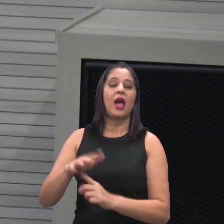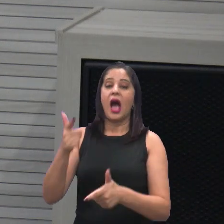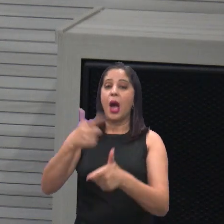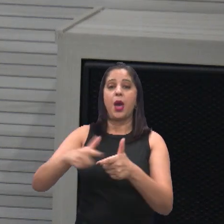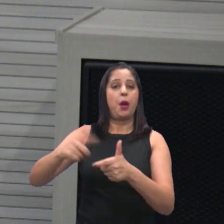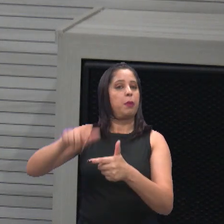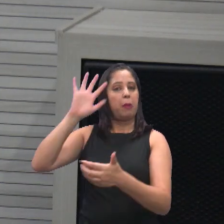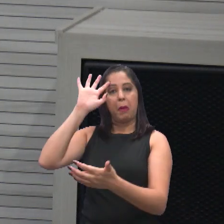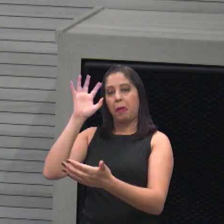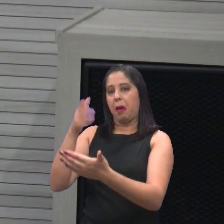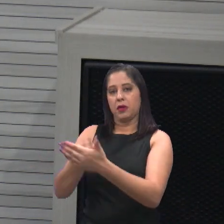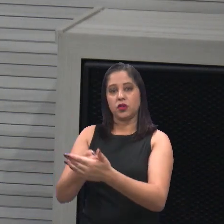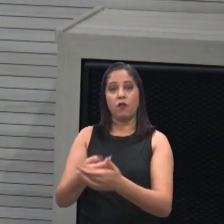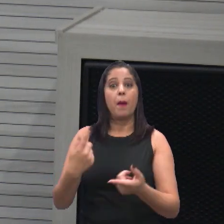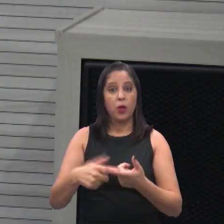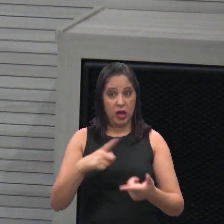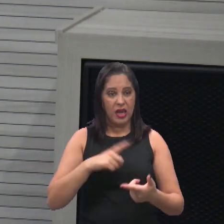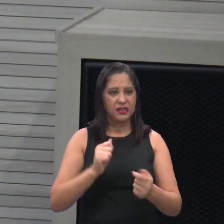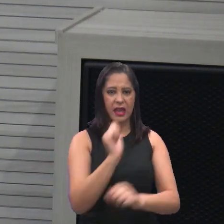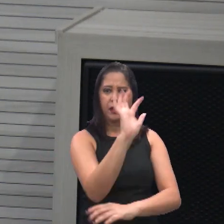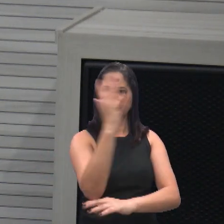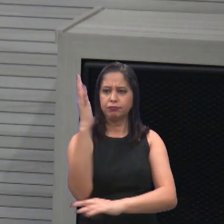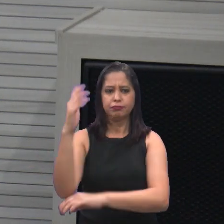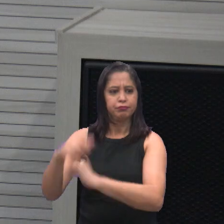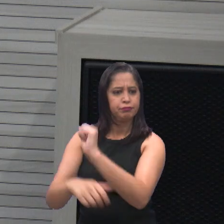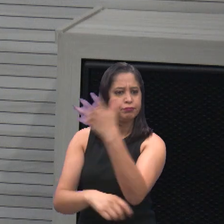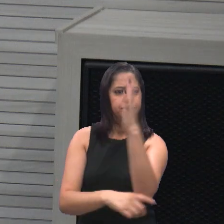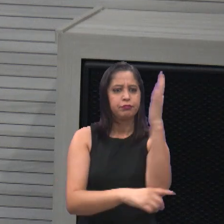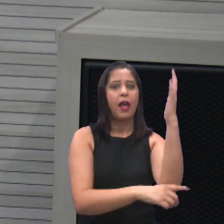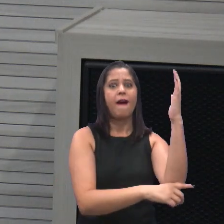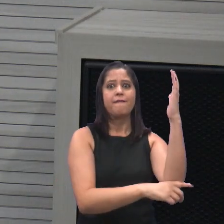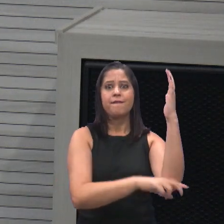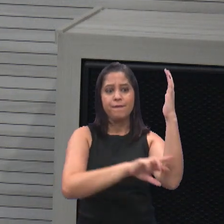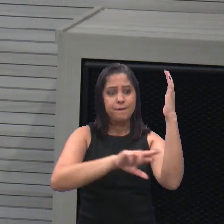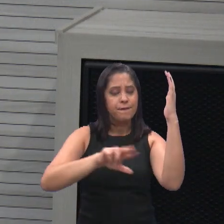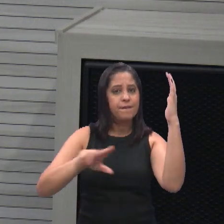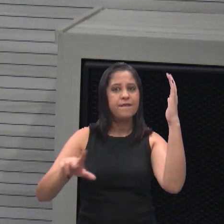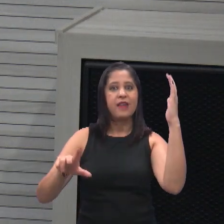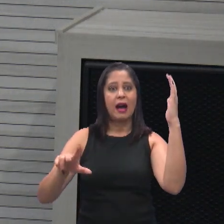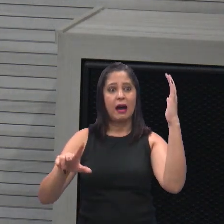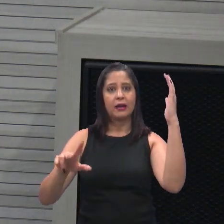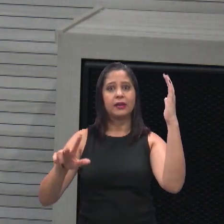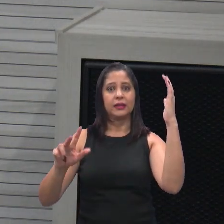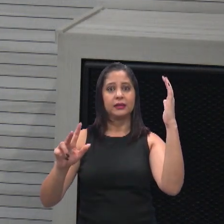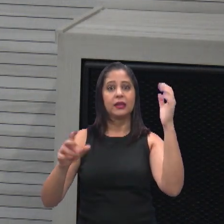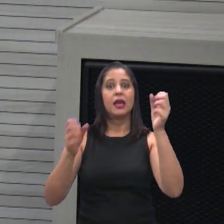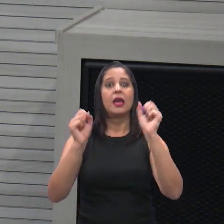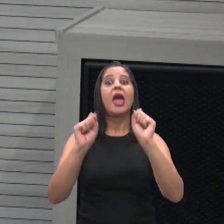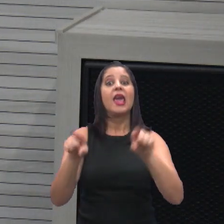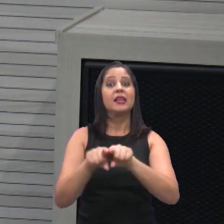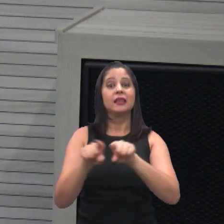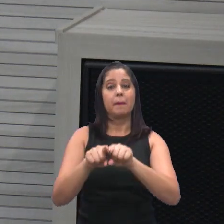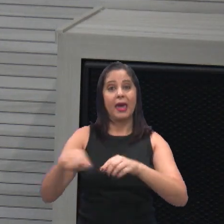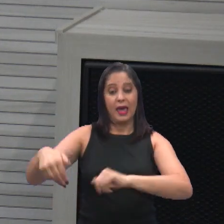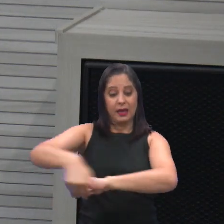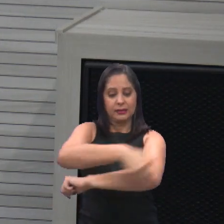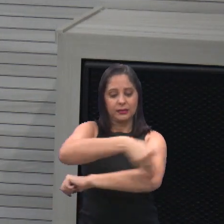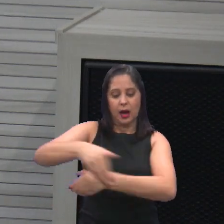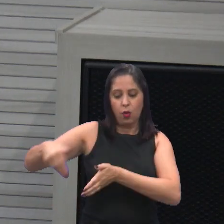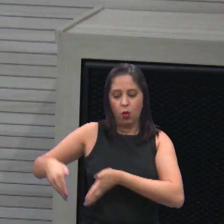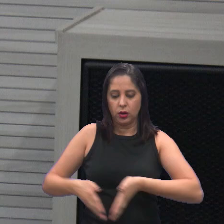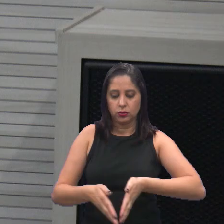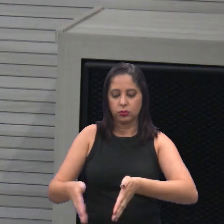que hoje estão aí, que podem criar o risco de não só nas casas, mas também nos canteiros centrais das